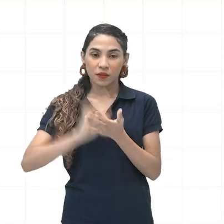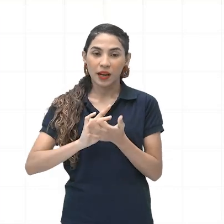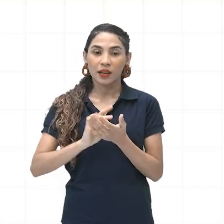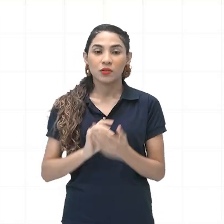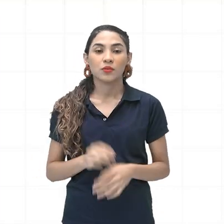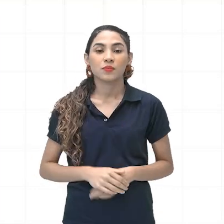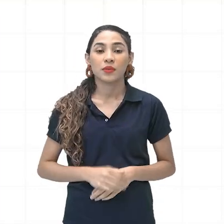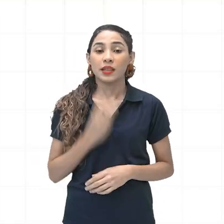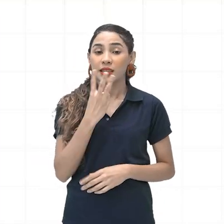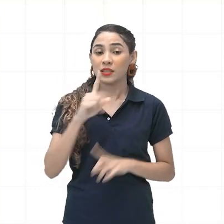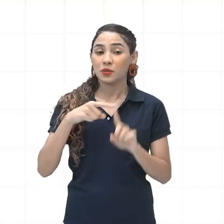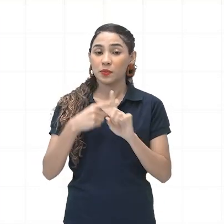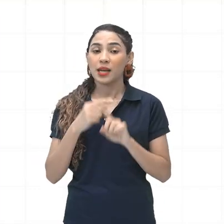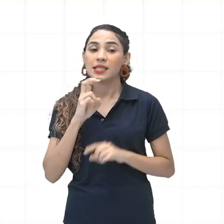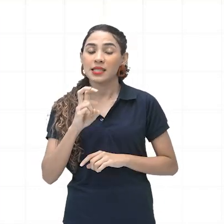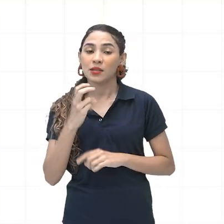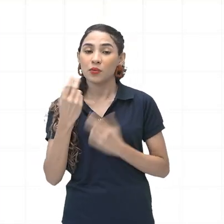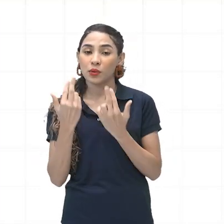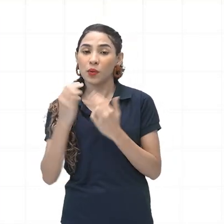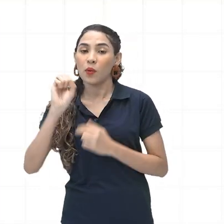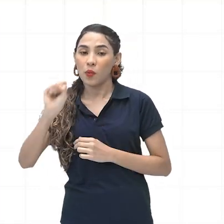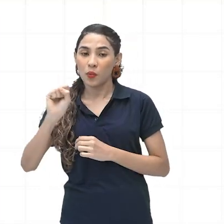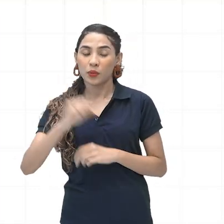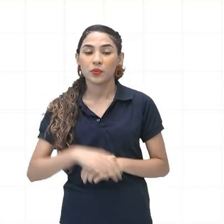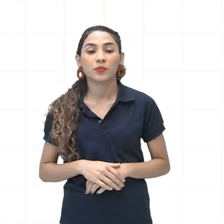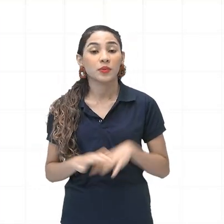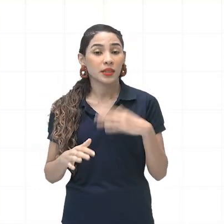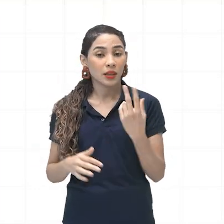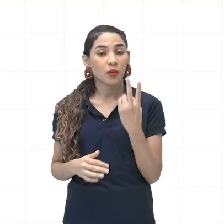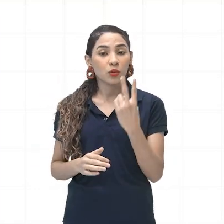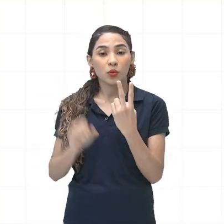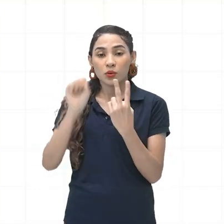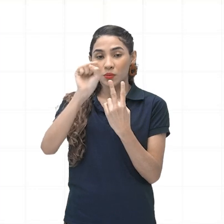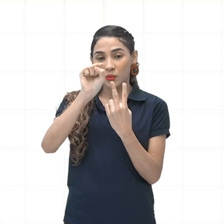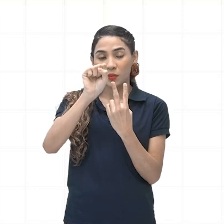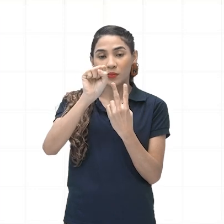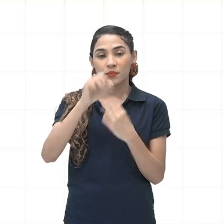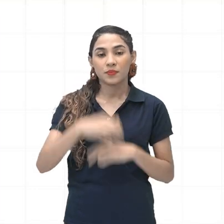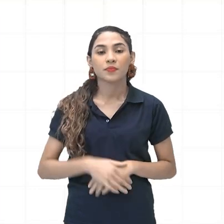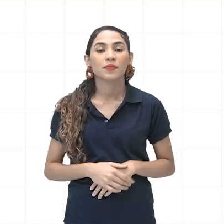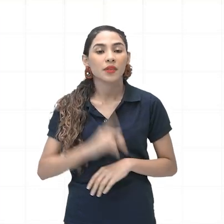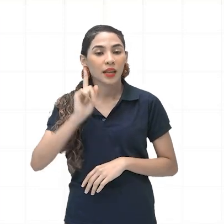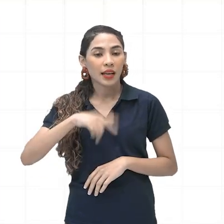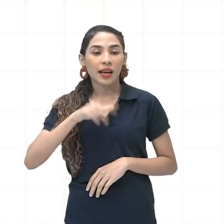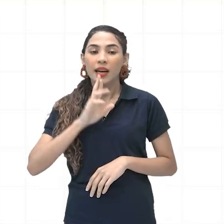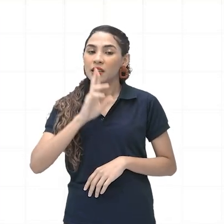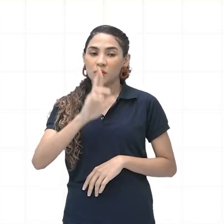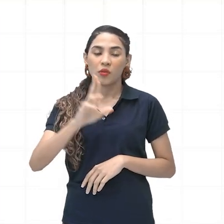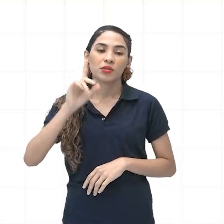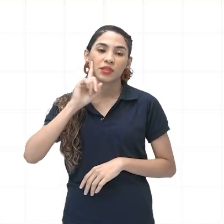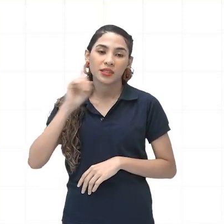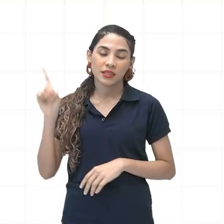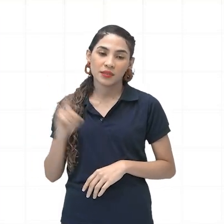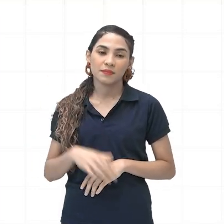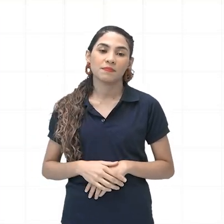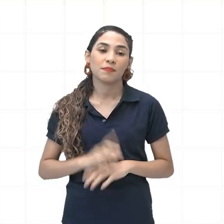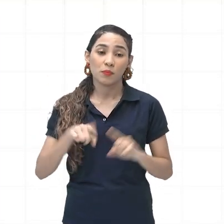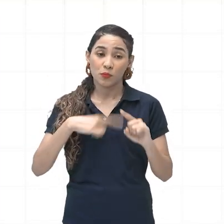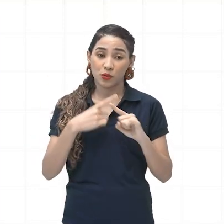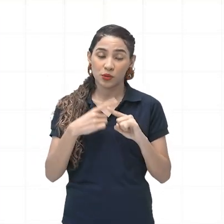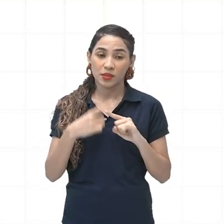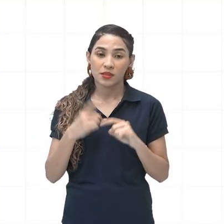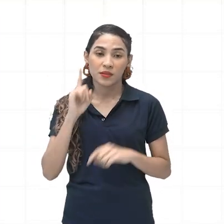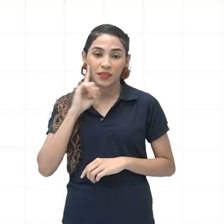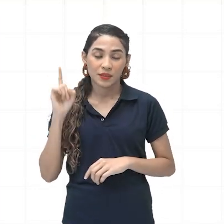mais 5 igual a 8. Então, 2 elevado a 8 é o resultado, dessa